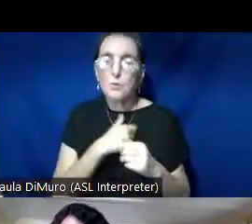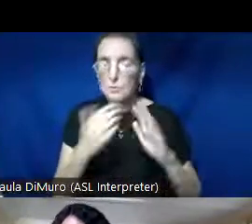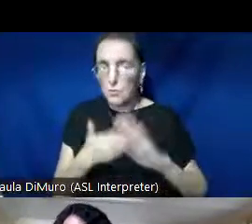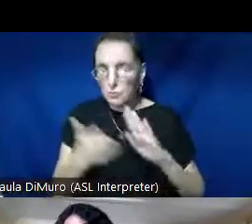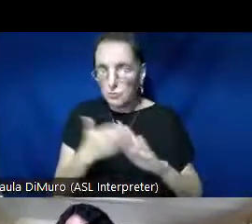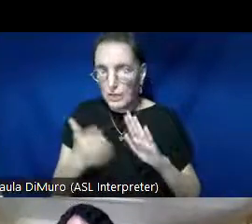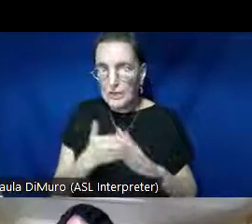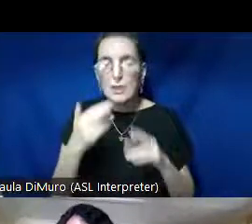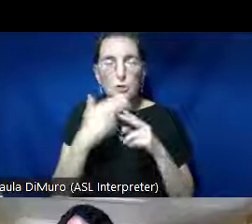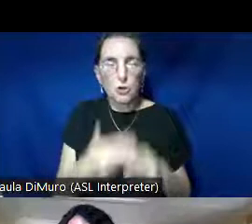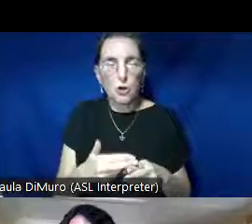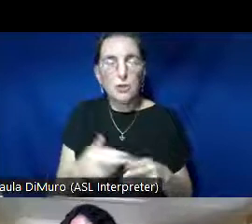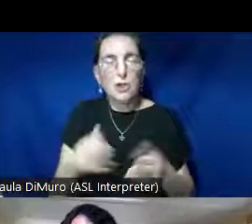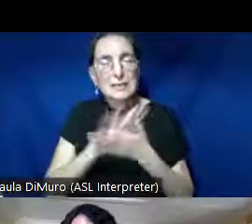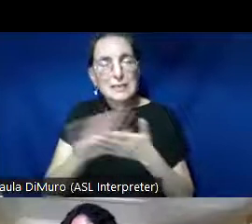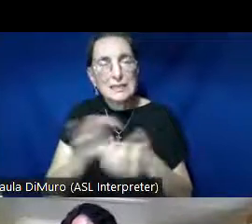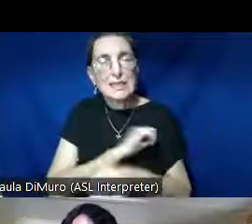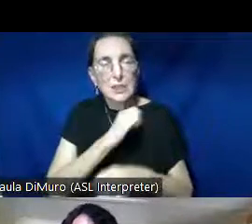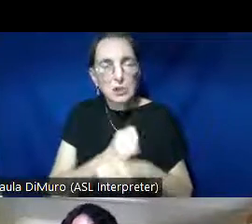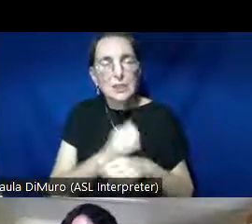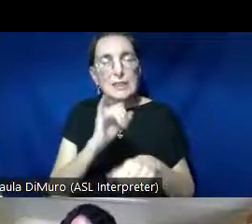10 anos,